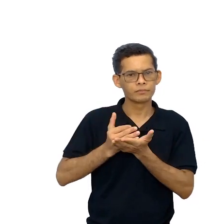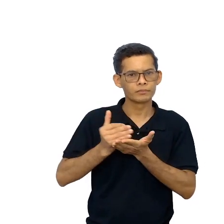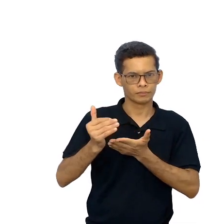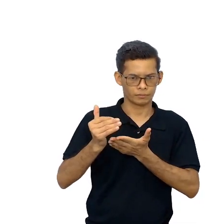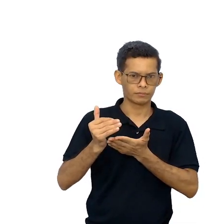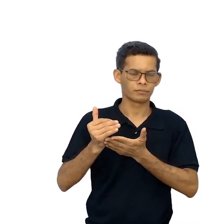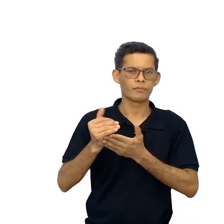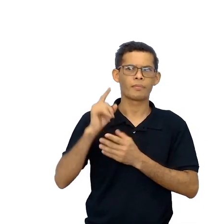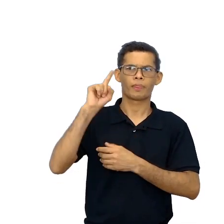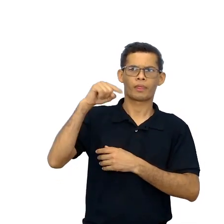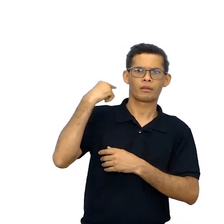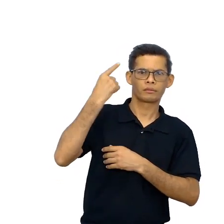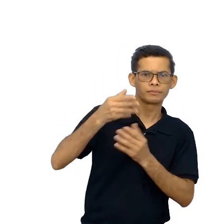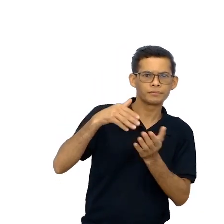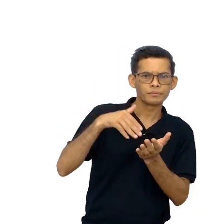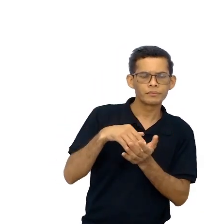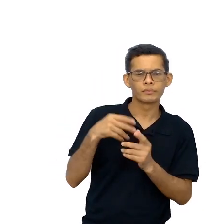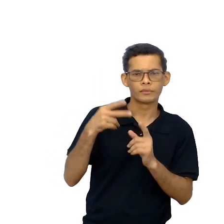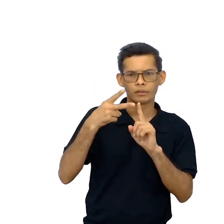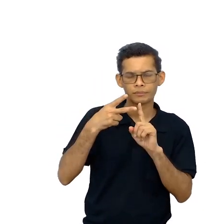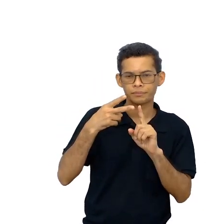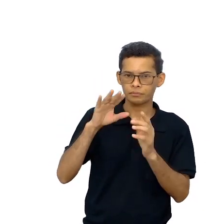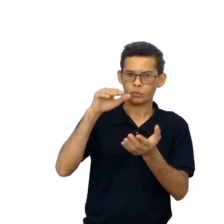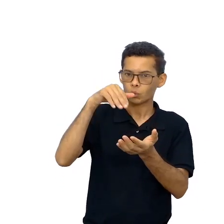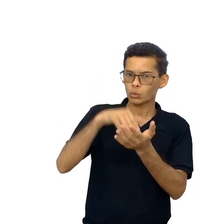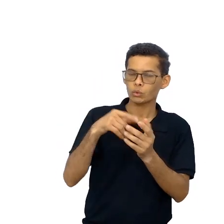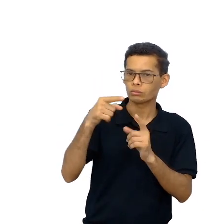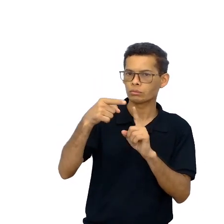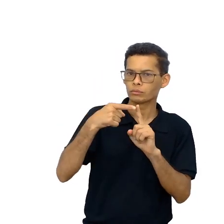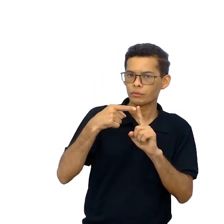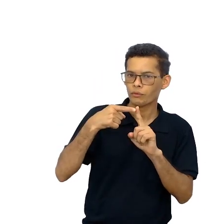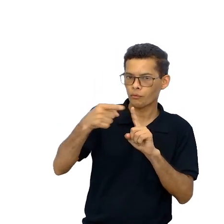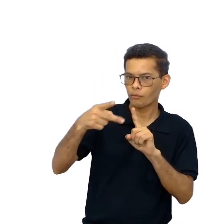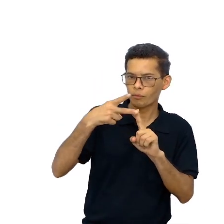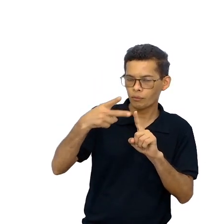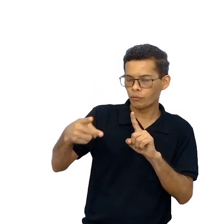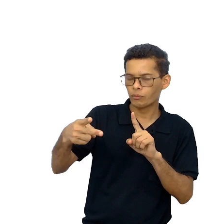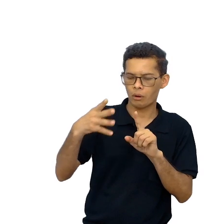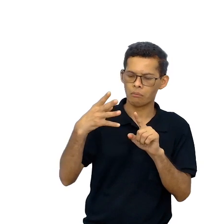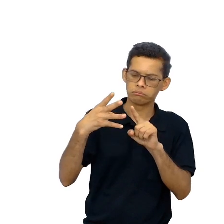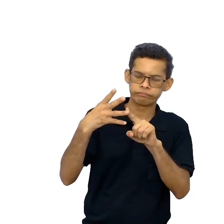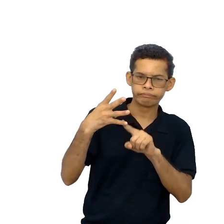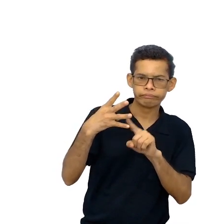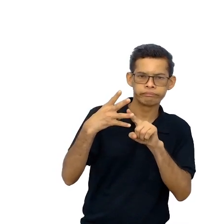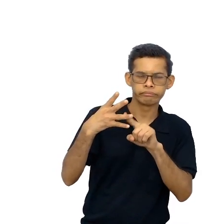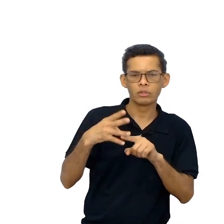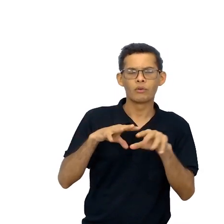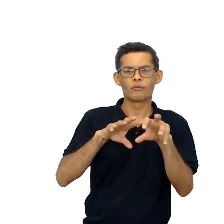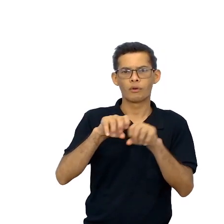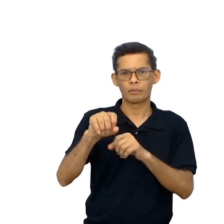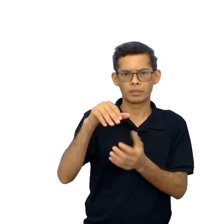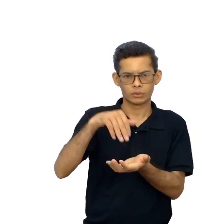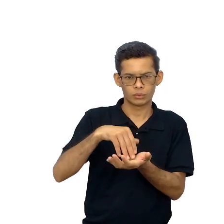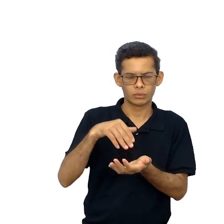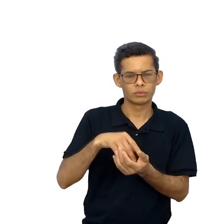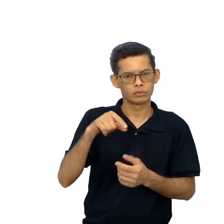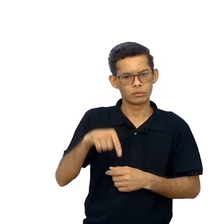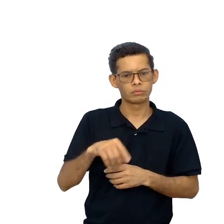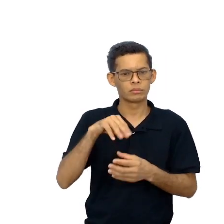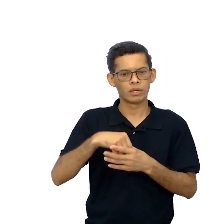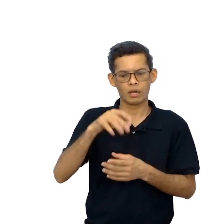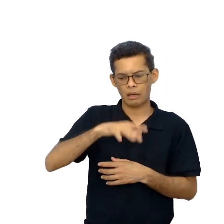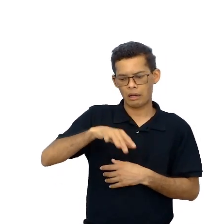duas últimas formações do ano, que a gente vai trabalhar com a leitura e escrita, né, em todas as áreas do